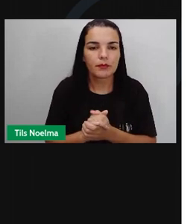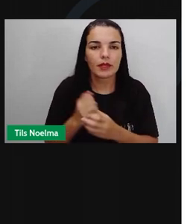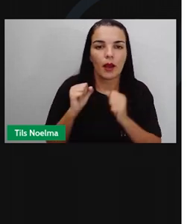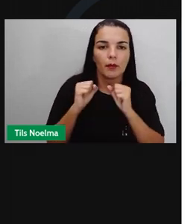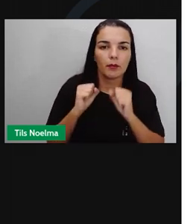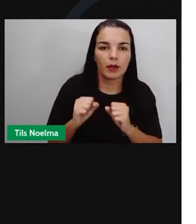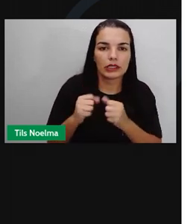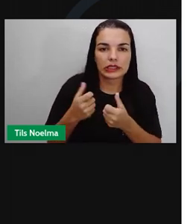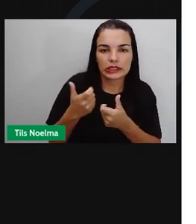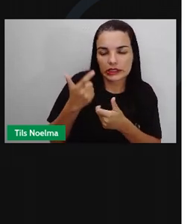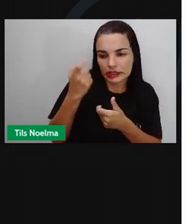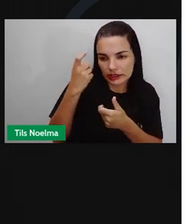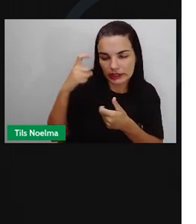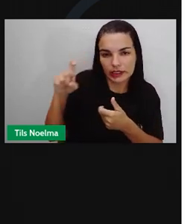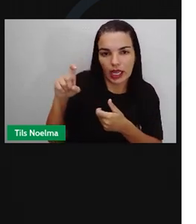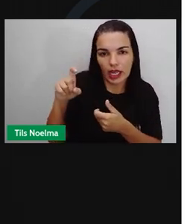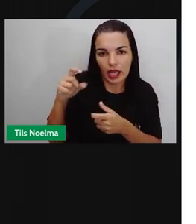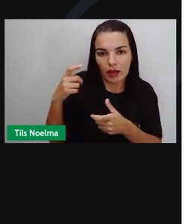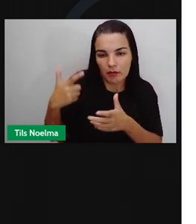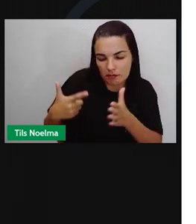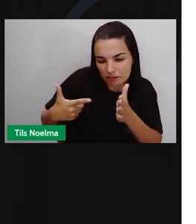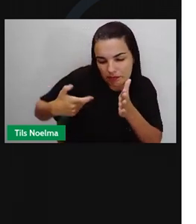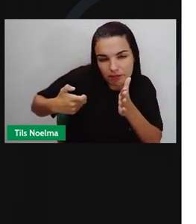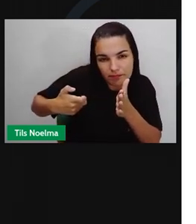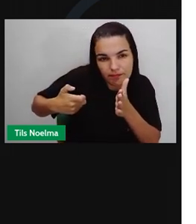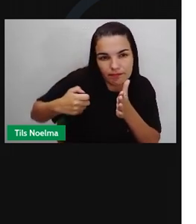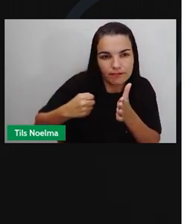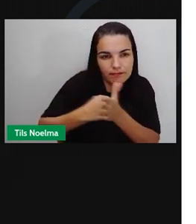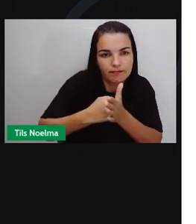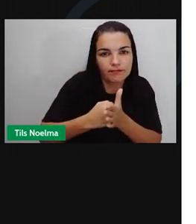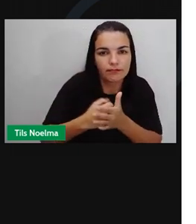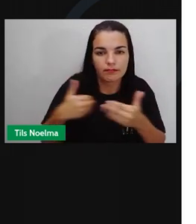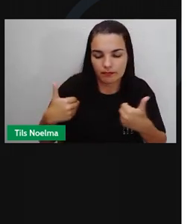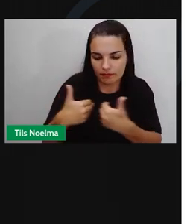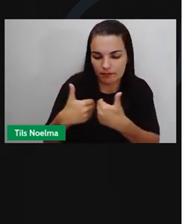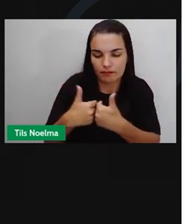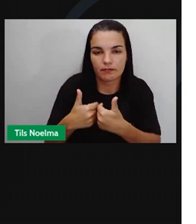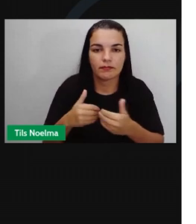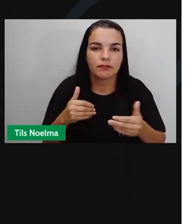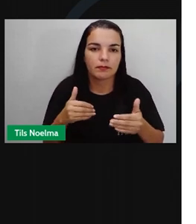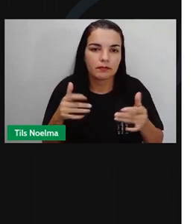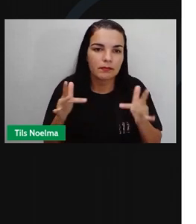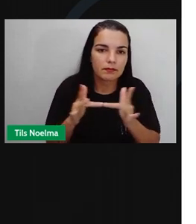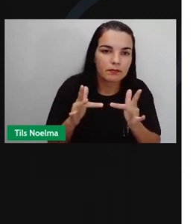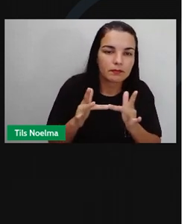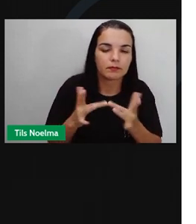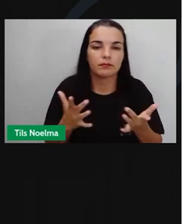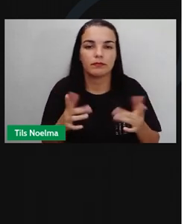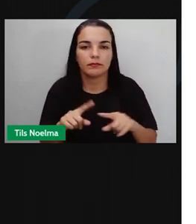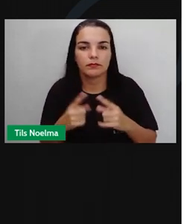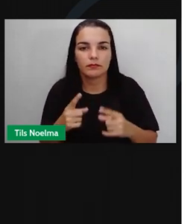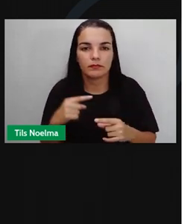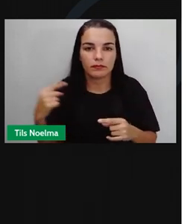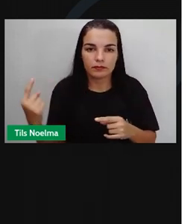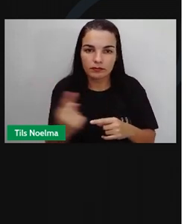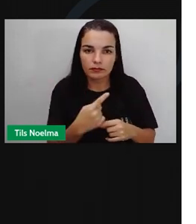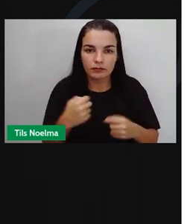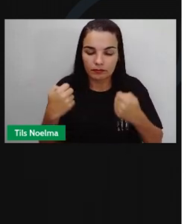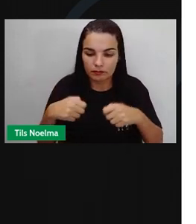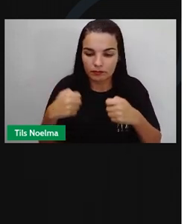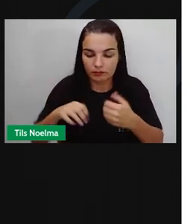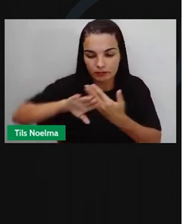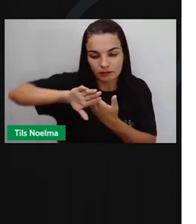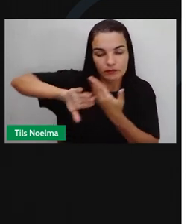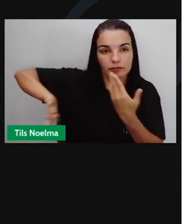tendem a ser mais verdade do que aqueles que requerem um contato E no entanto é possível controlar essas doenças e impondo restrições